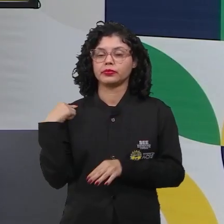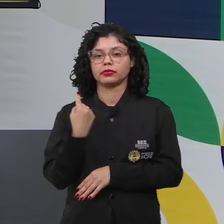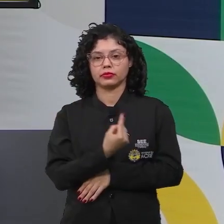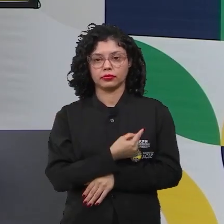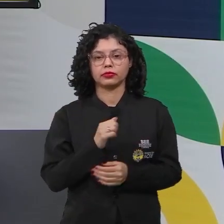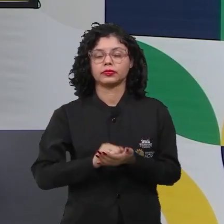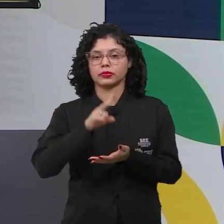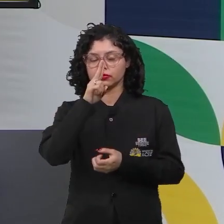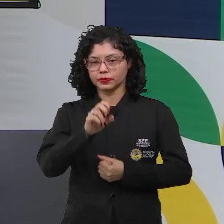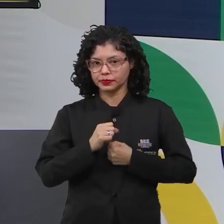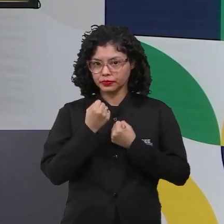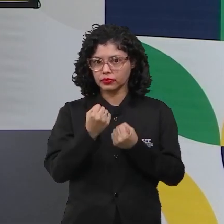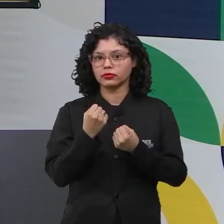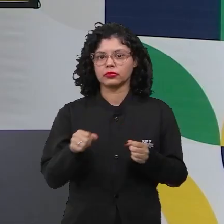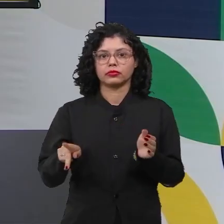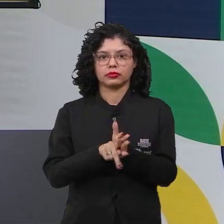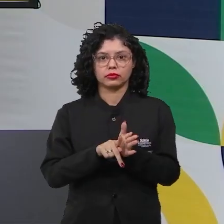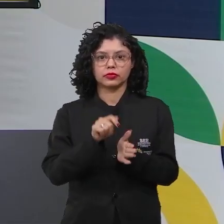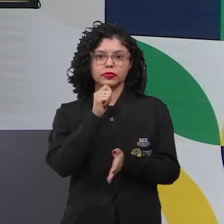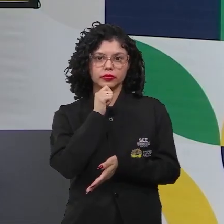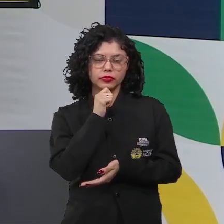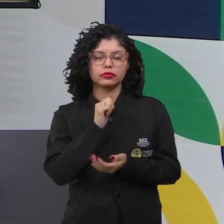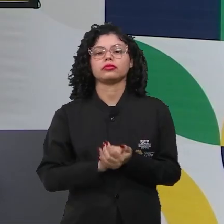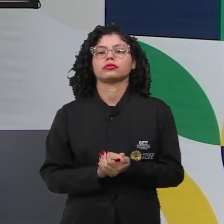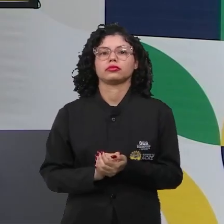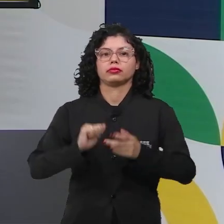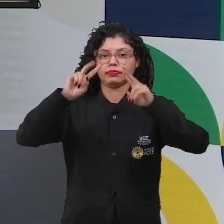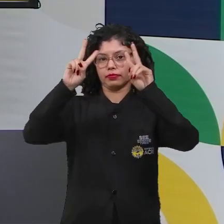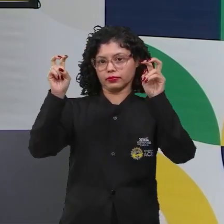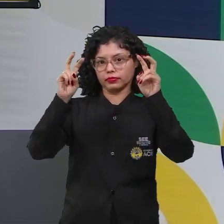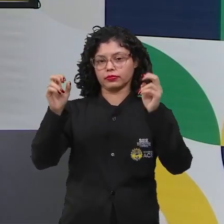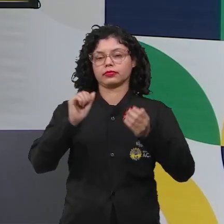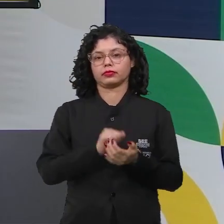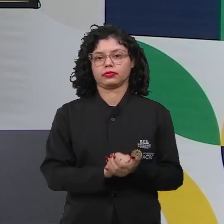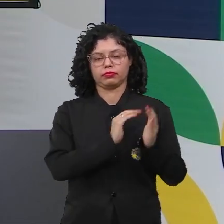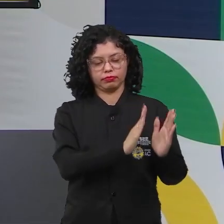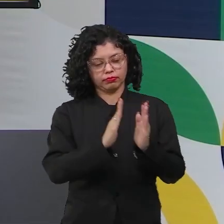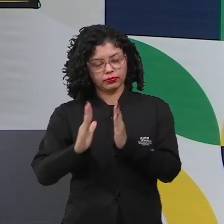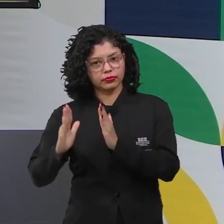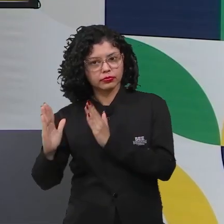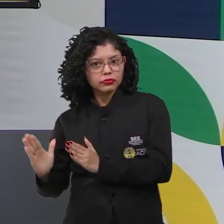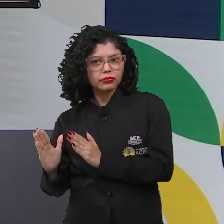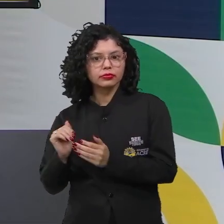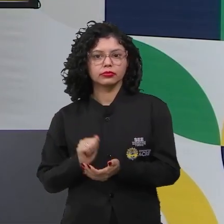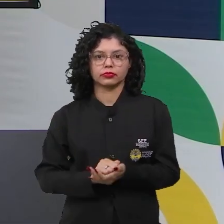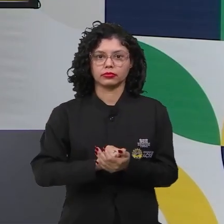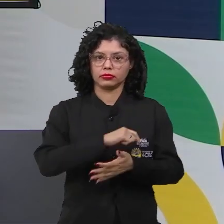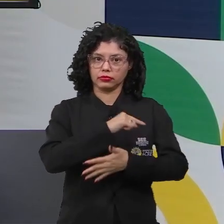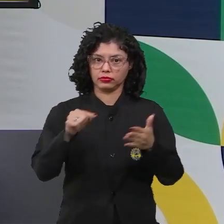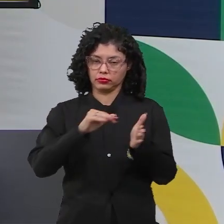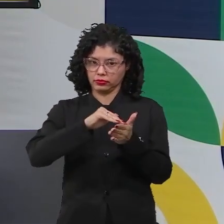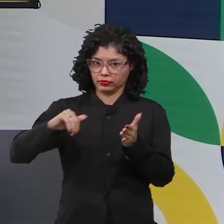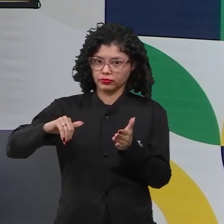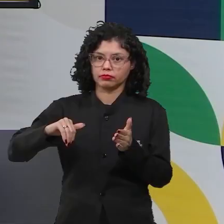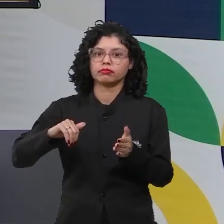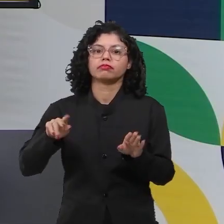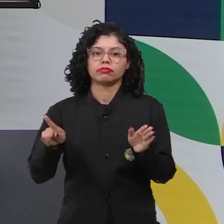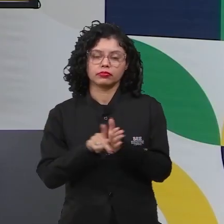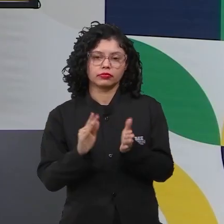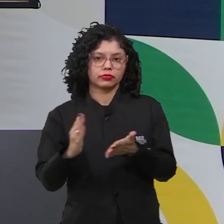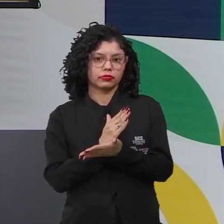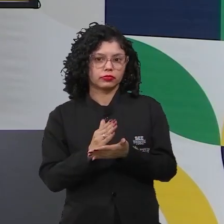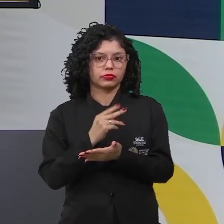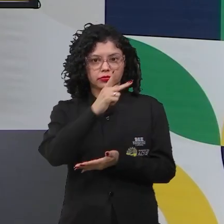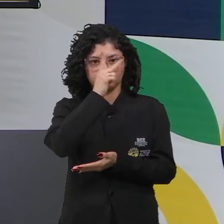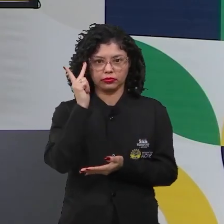caráter de poder. Quando a gente começa a atribuir determinadas modalidades, uma elitização e exclusão de alguns